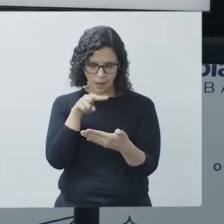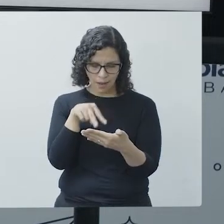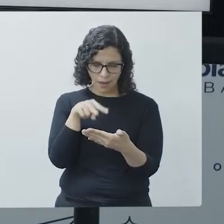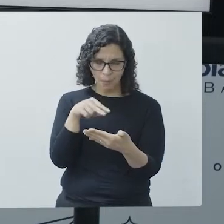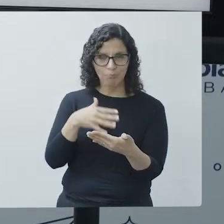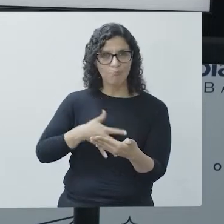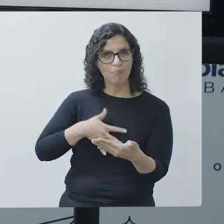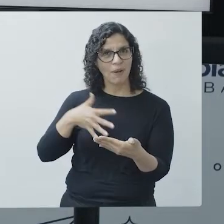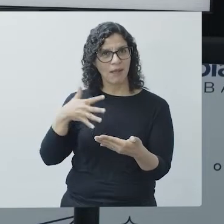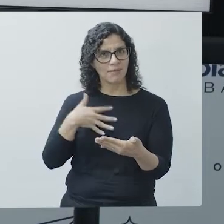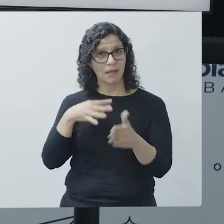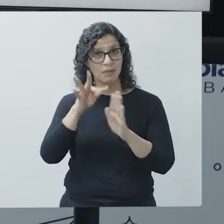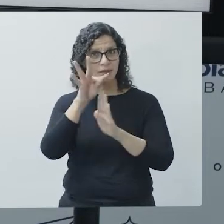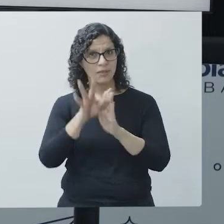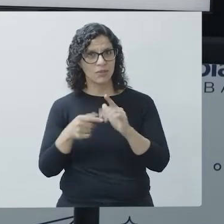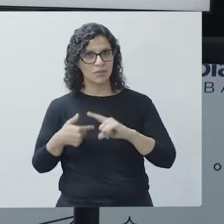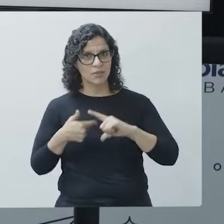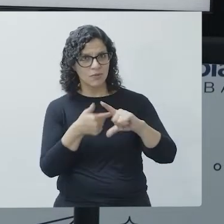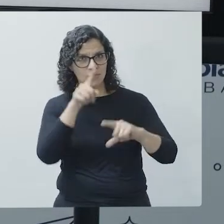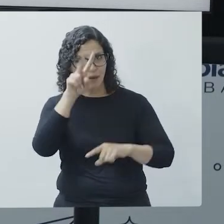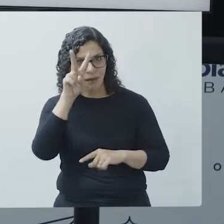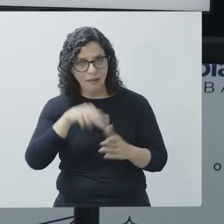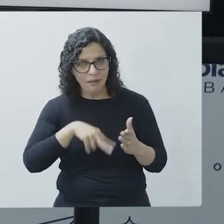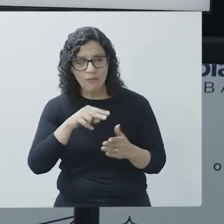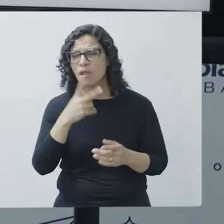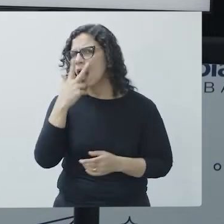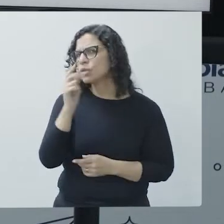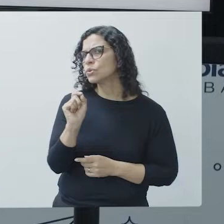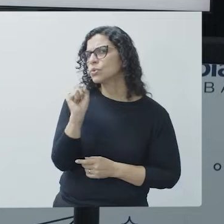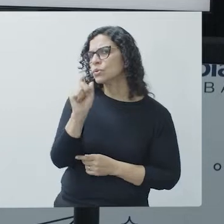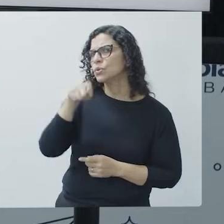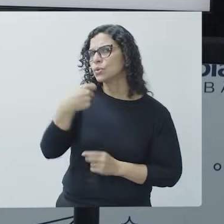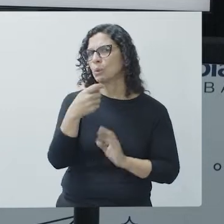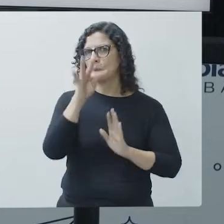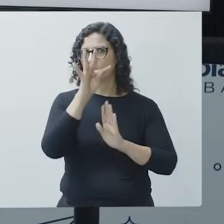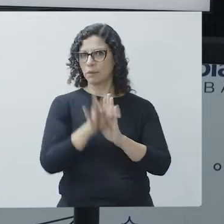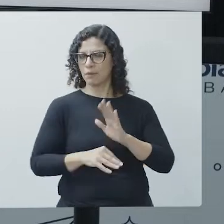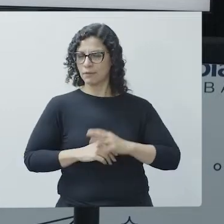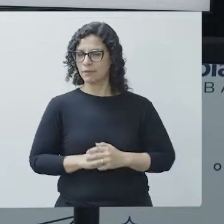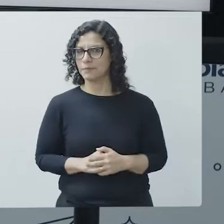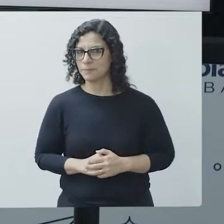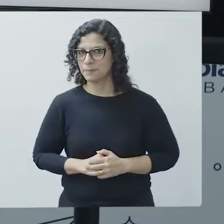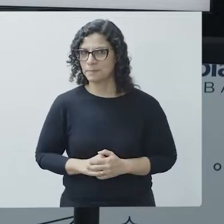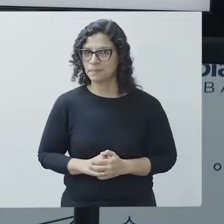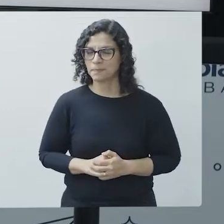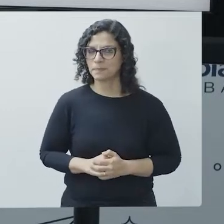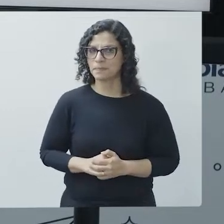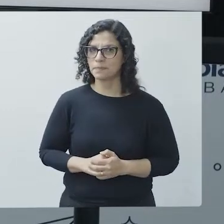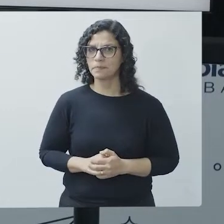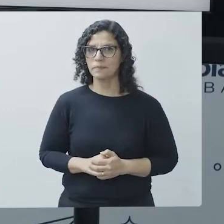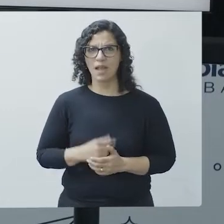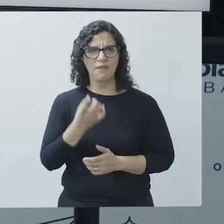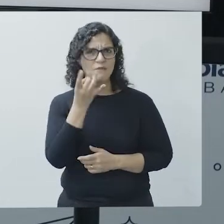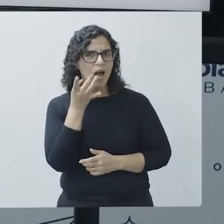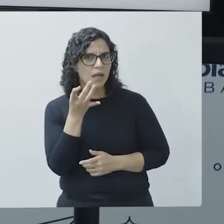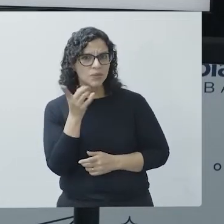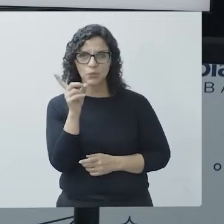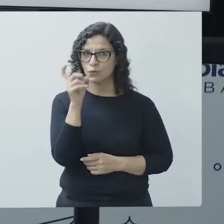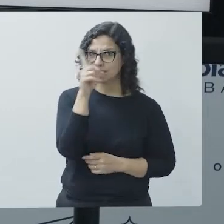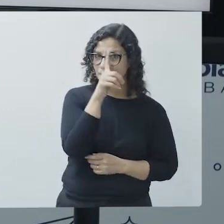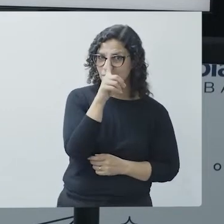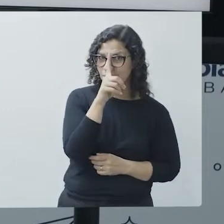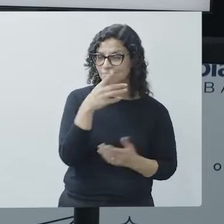era um texto clássico para você ler? E o que você achou dessa leitura clássica? Achou fácil?